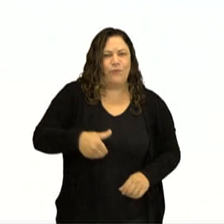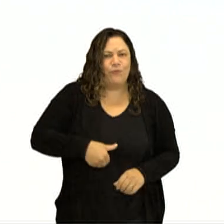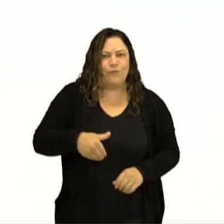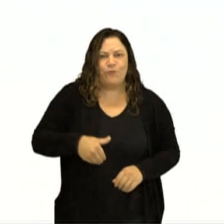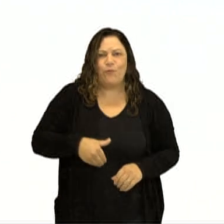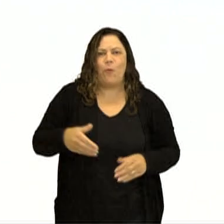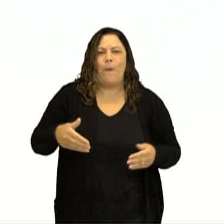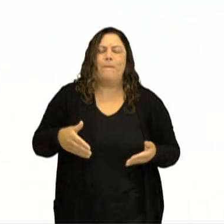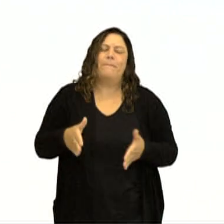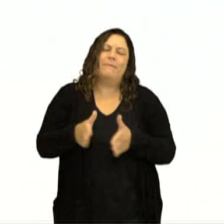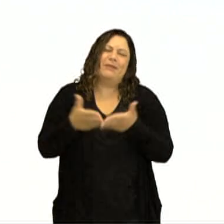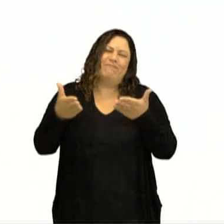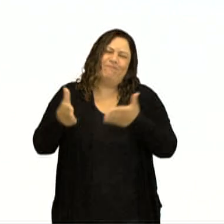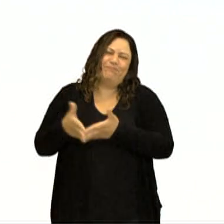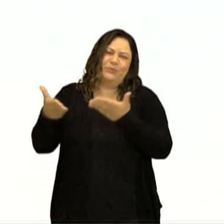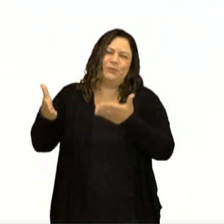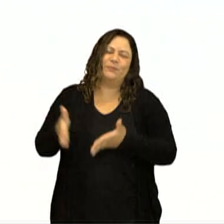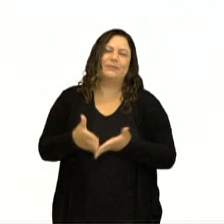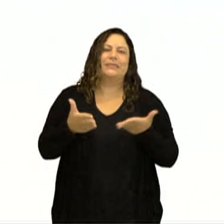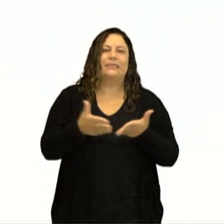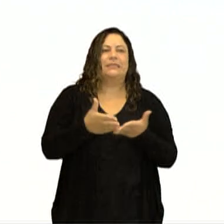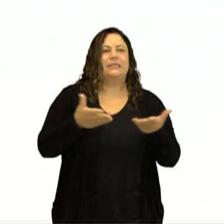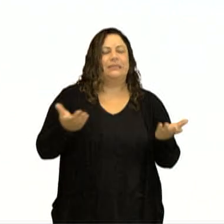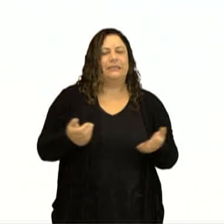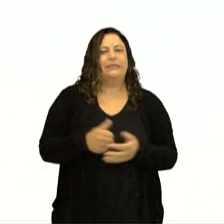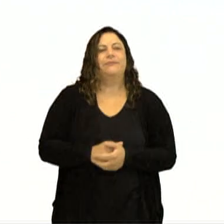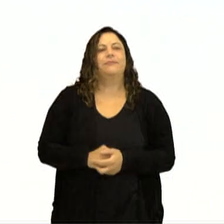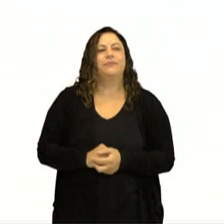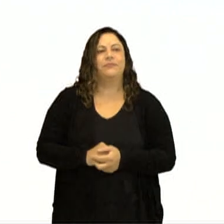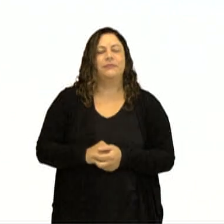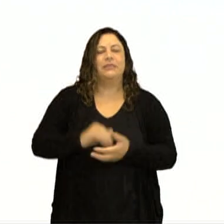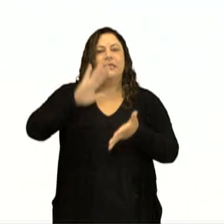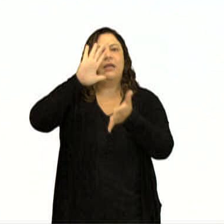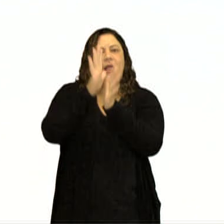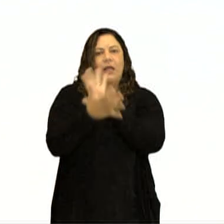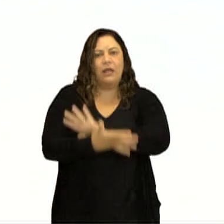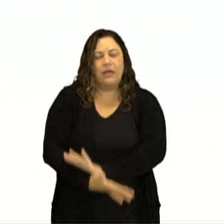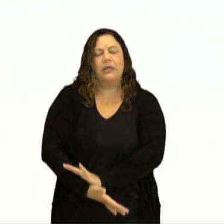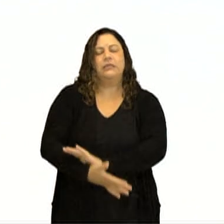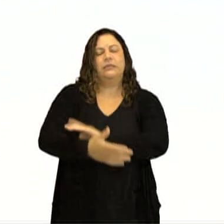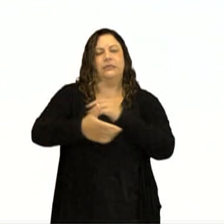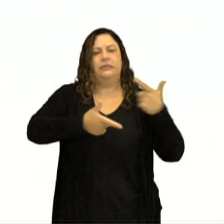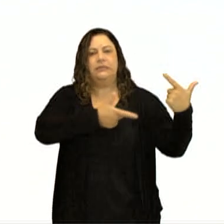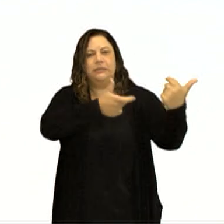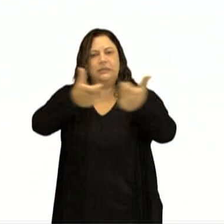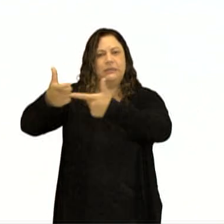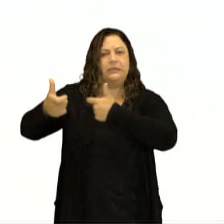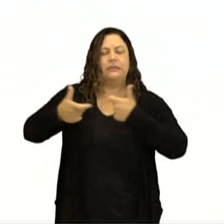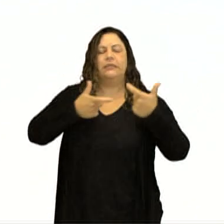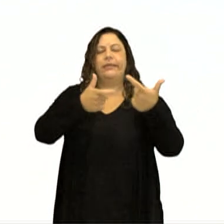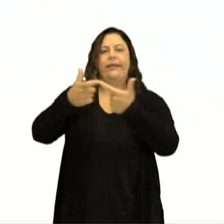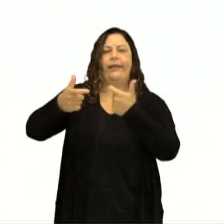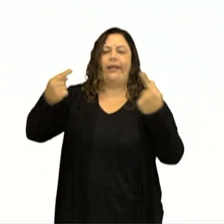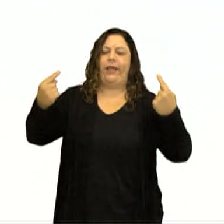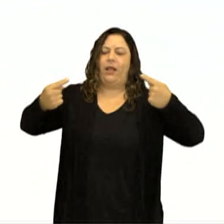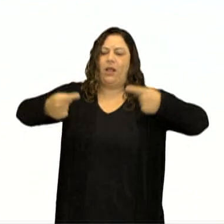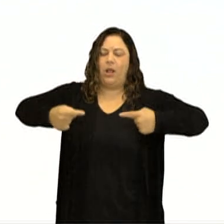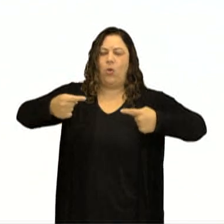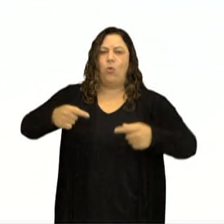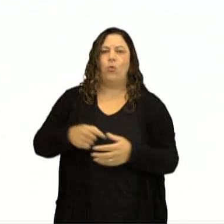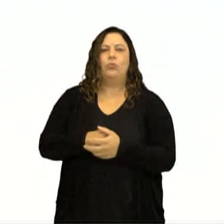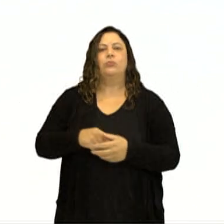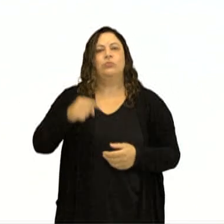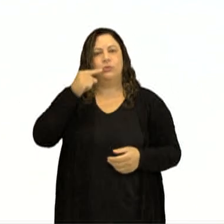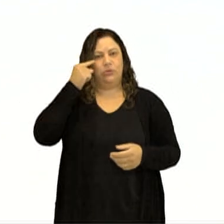miséria. A derrota da Rússia na guerra contra o Japão pelo controle da Manchúria, que faz parte do